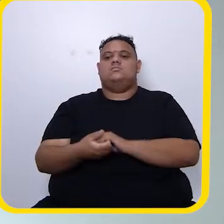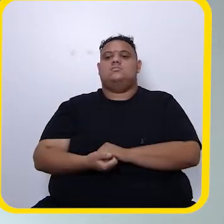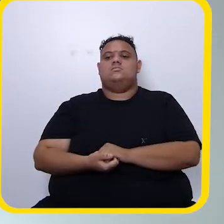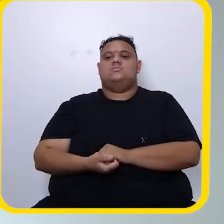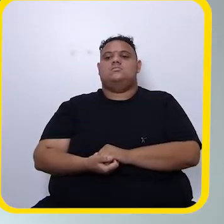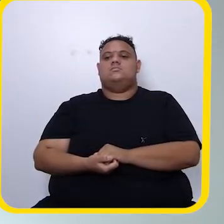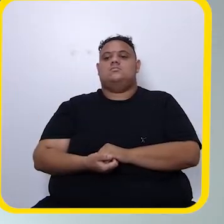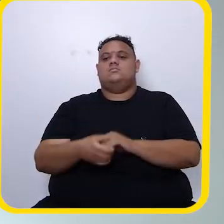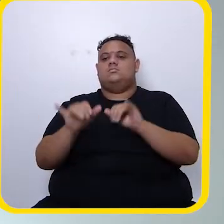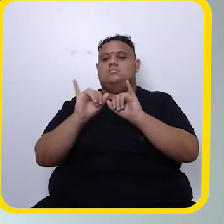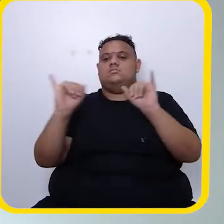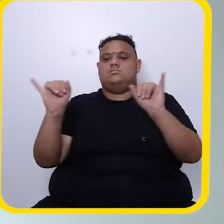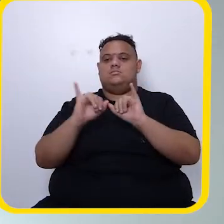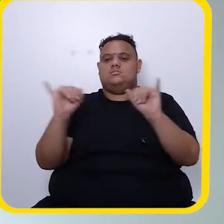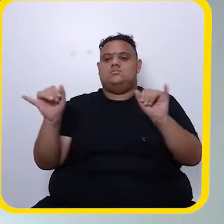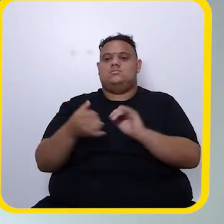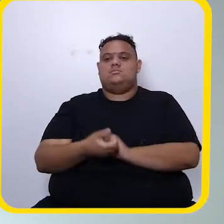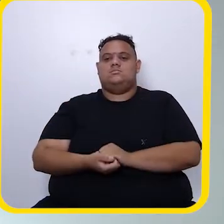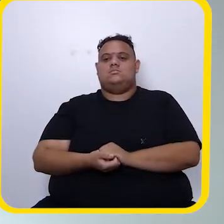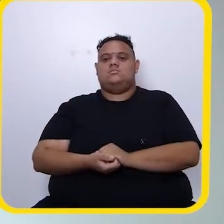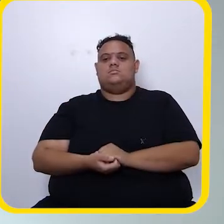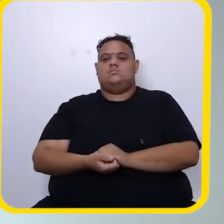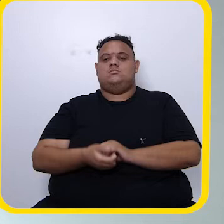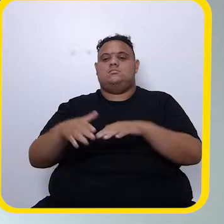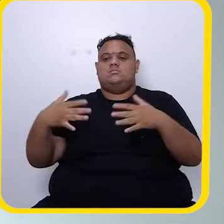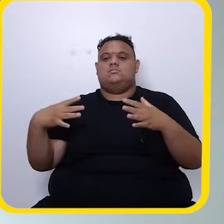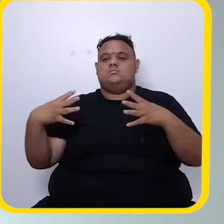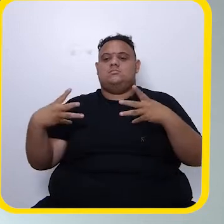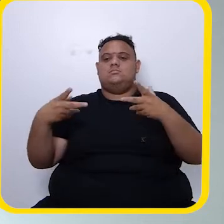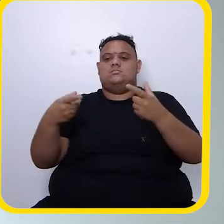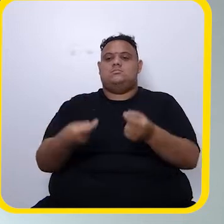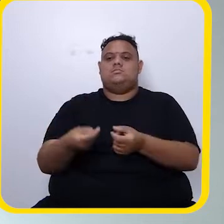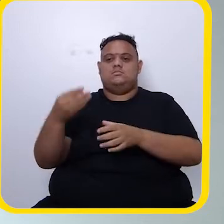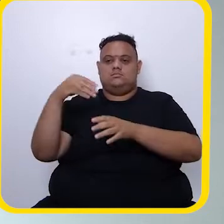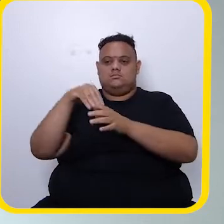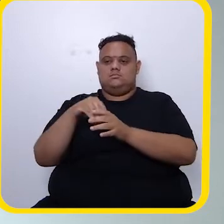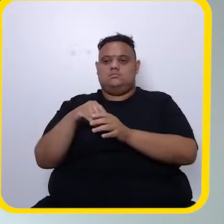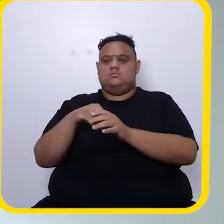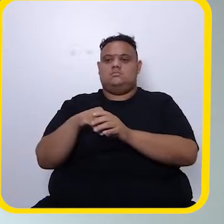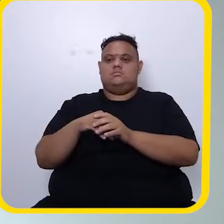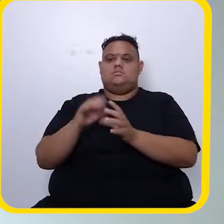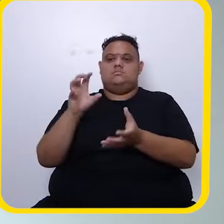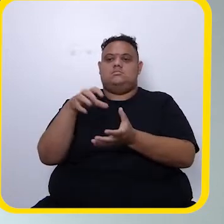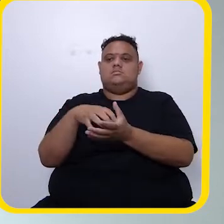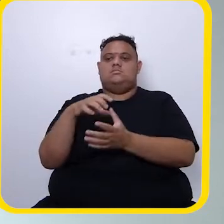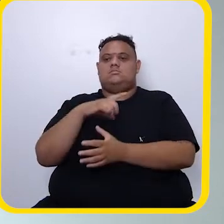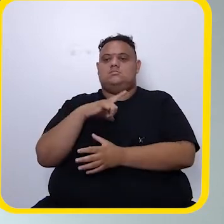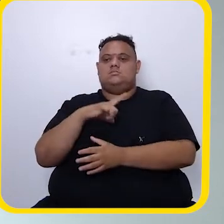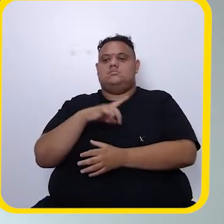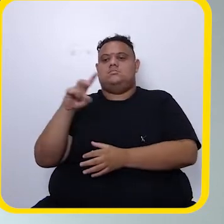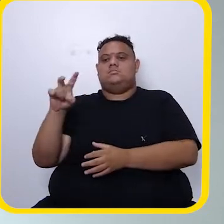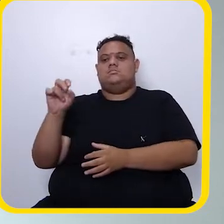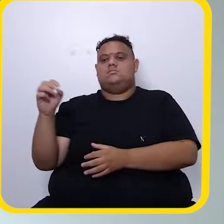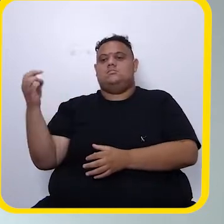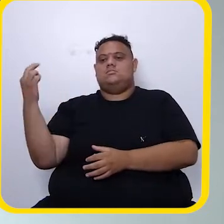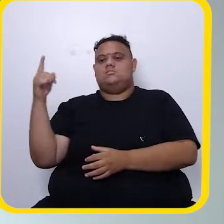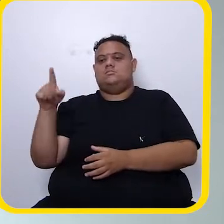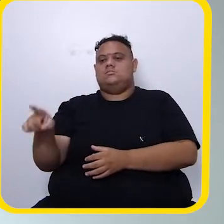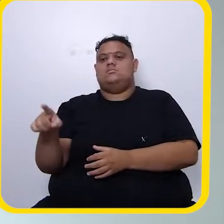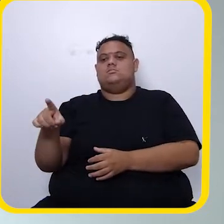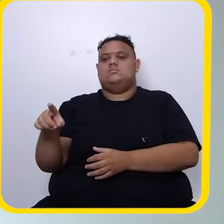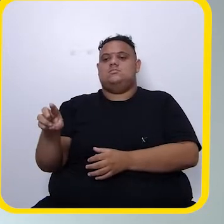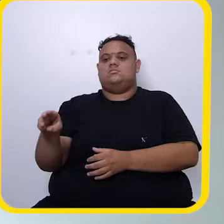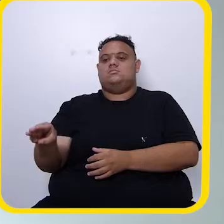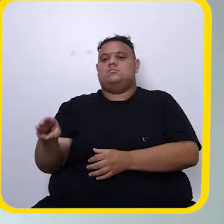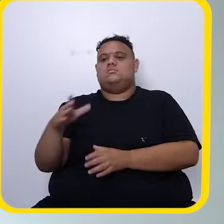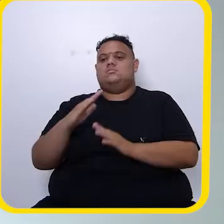maior do que o nosso município de Parnamirim. E no total, dentro da América Central, nós temos um pouco mais de 50 milhões